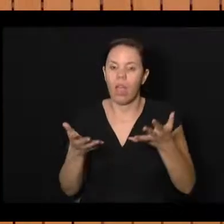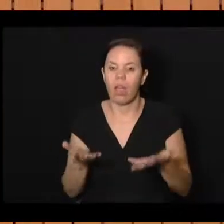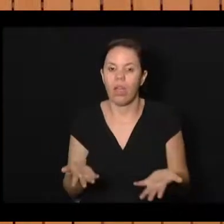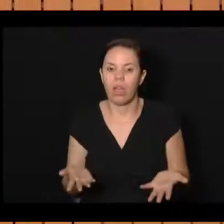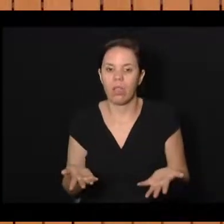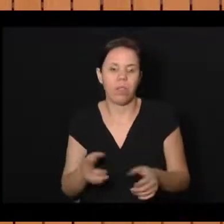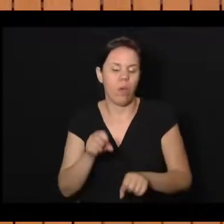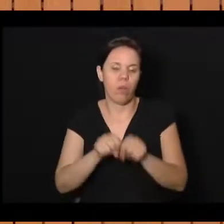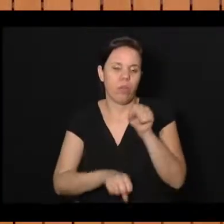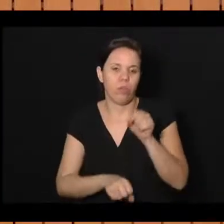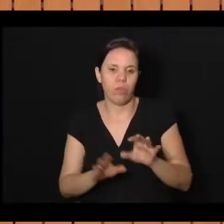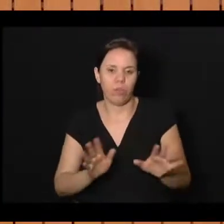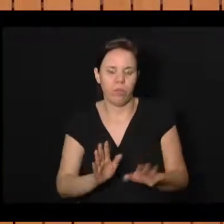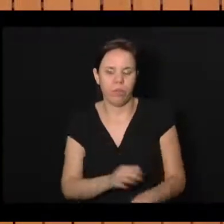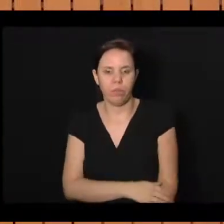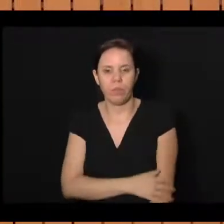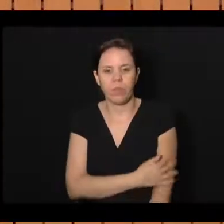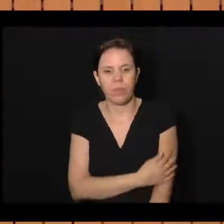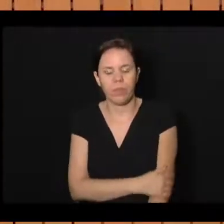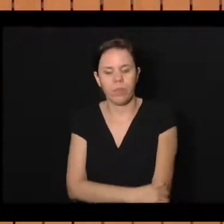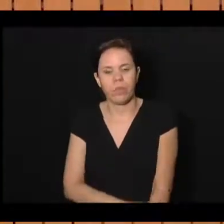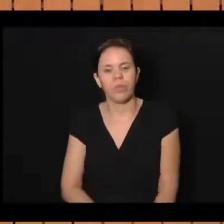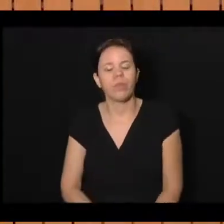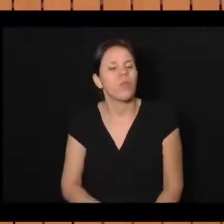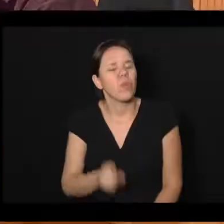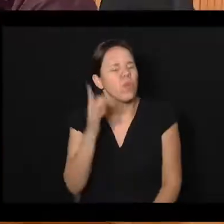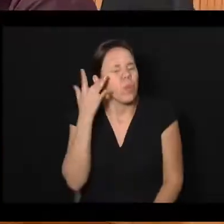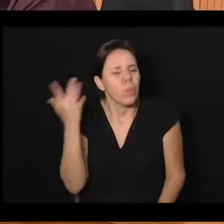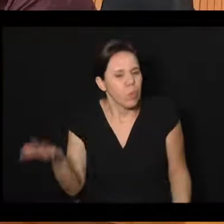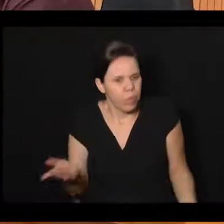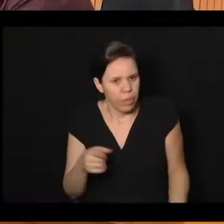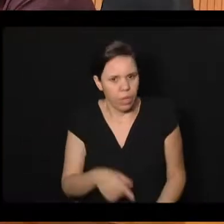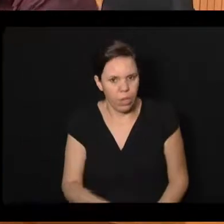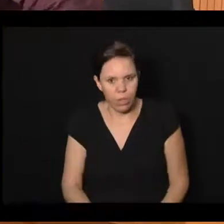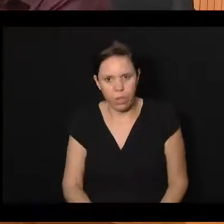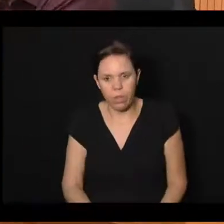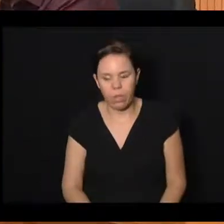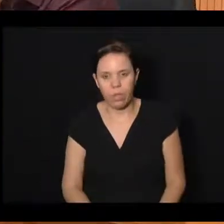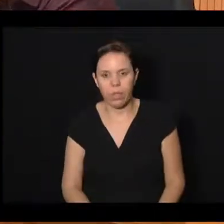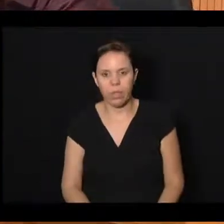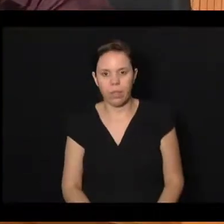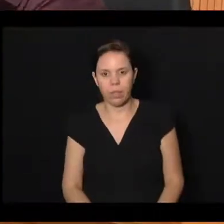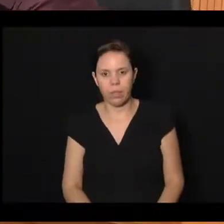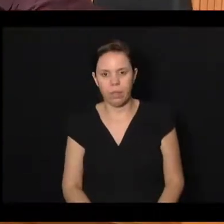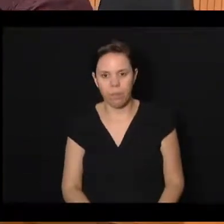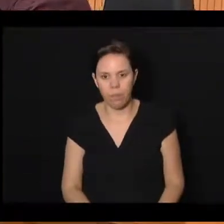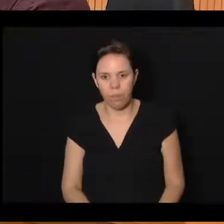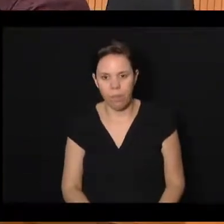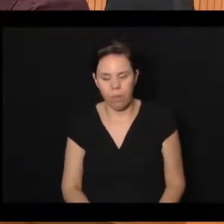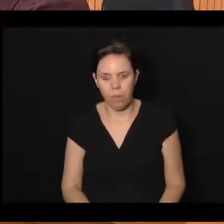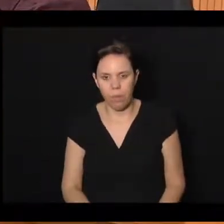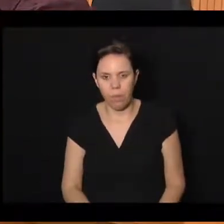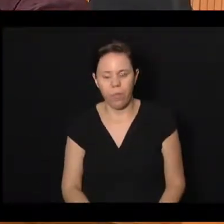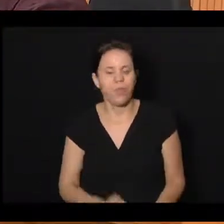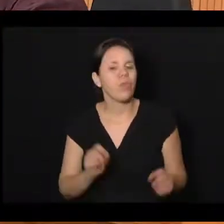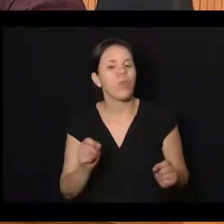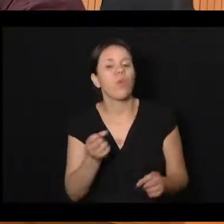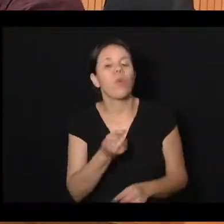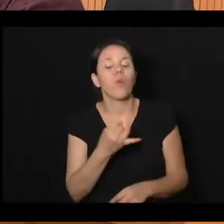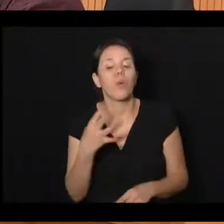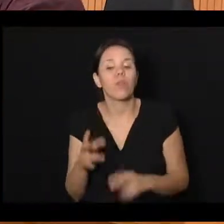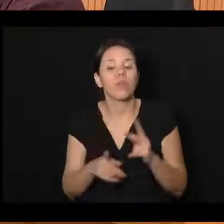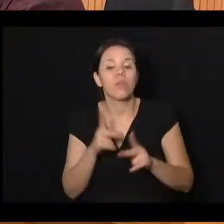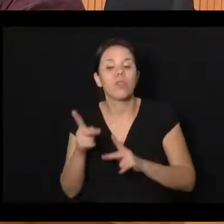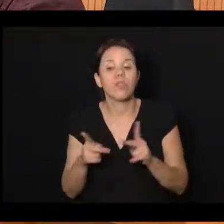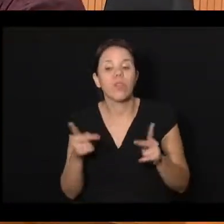criminoso tá certo olímpico o que você pensa quanto à concentração do na